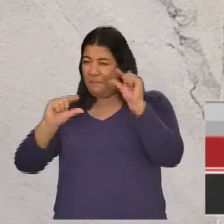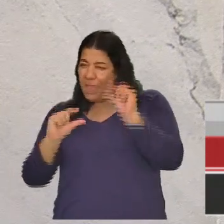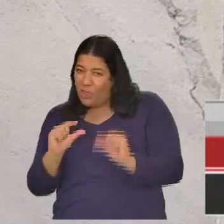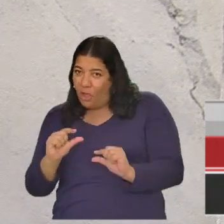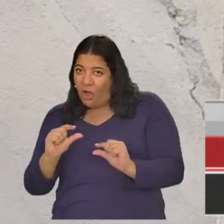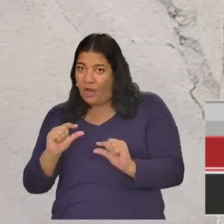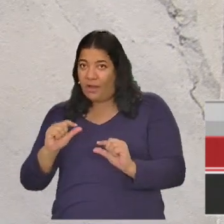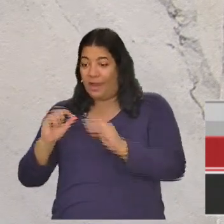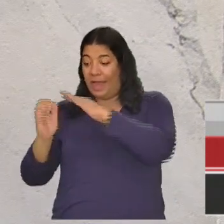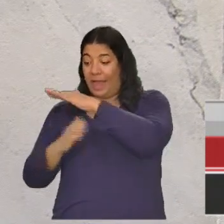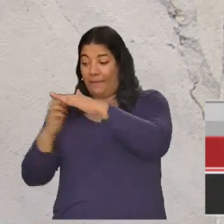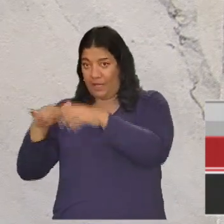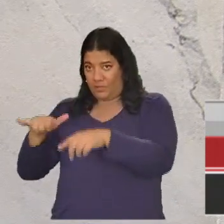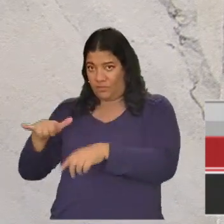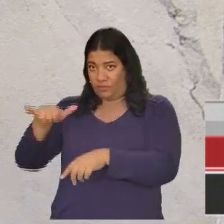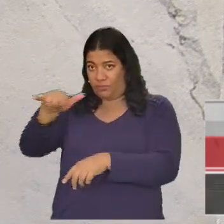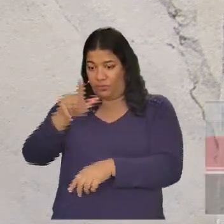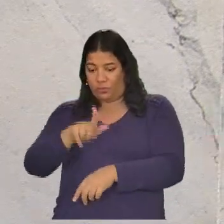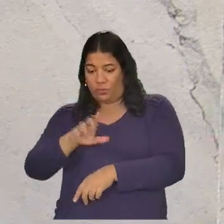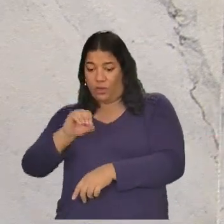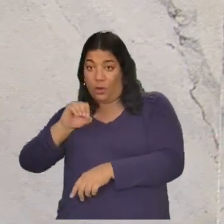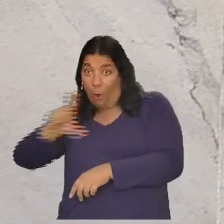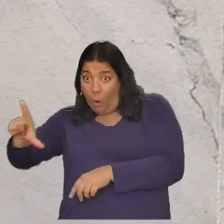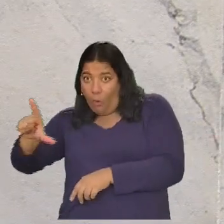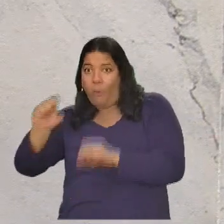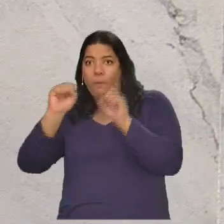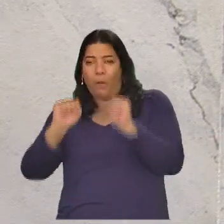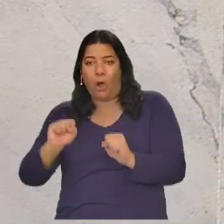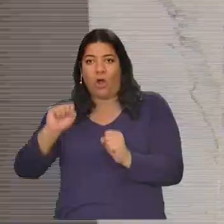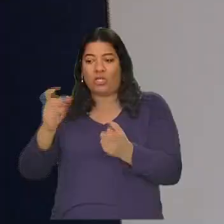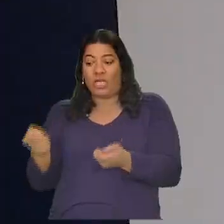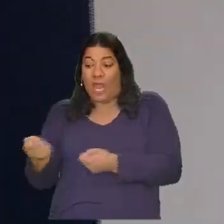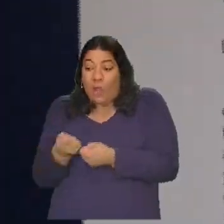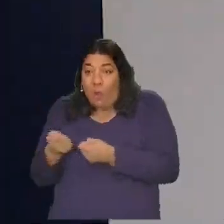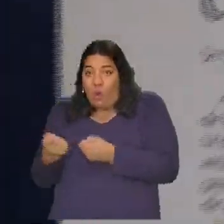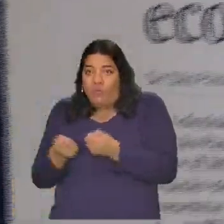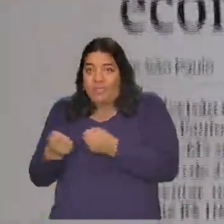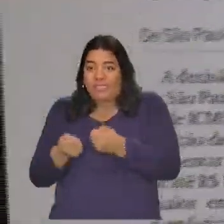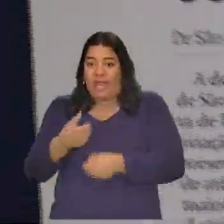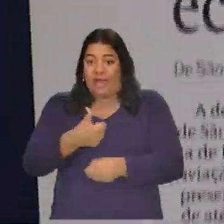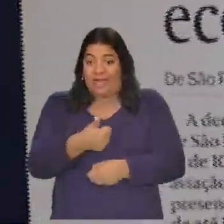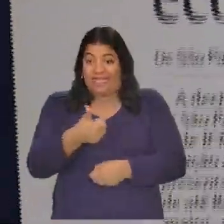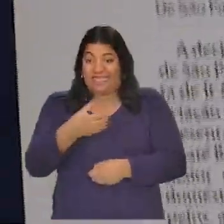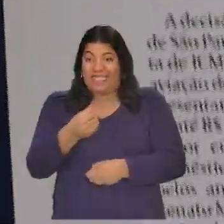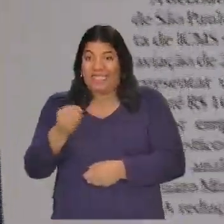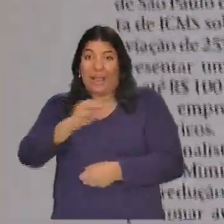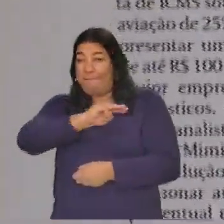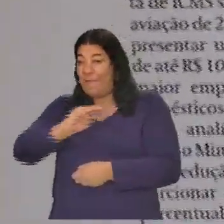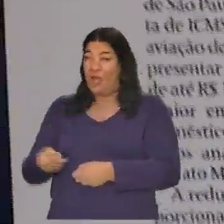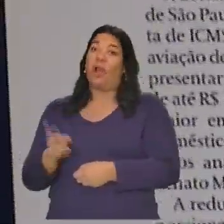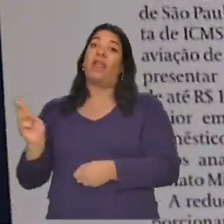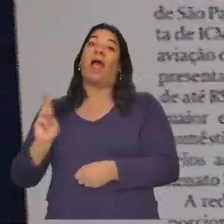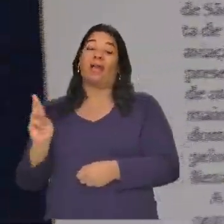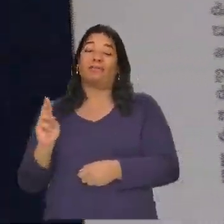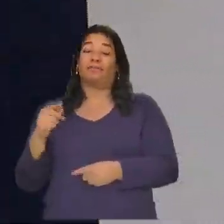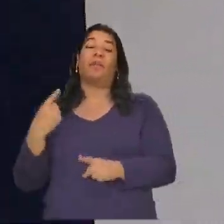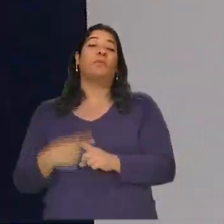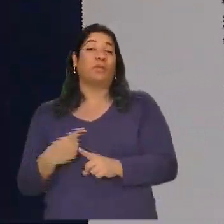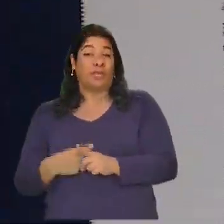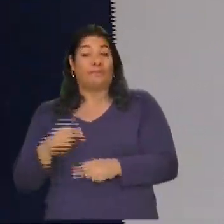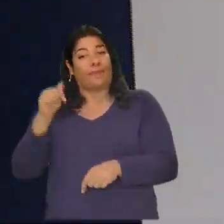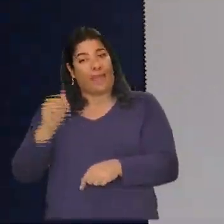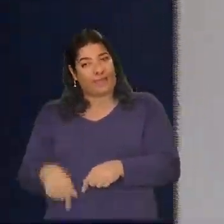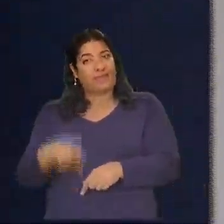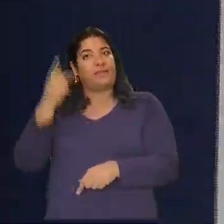de reais o que eu estou mostrando essa matéria que em são paulo o governador do